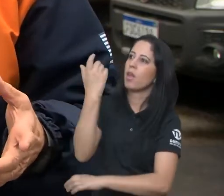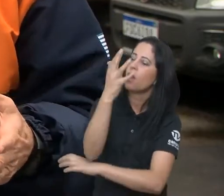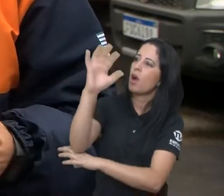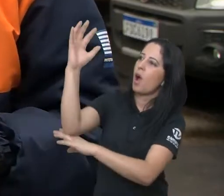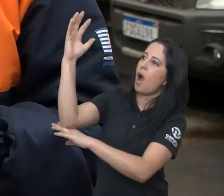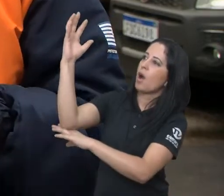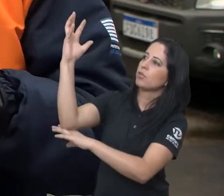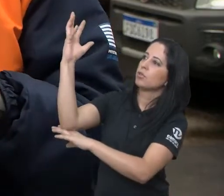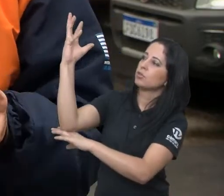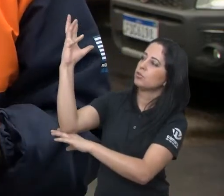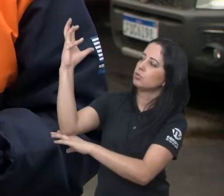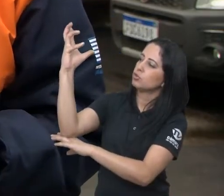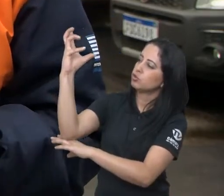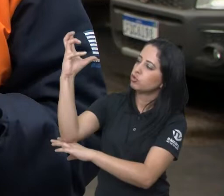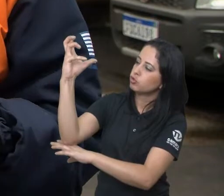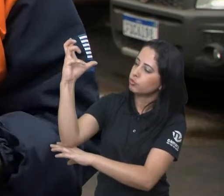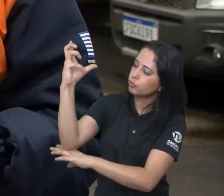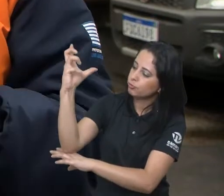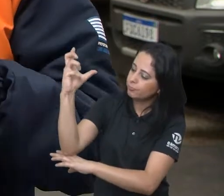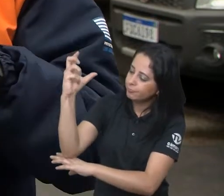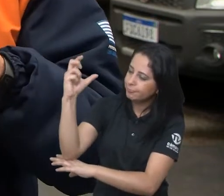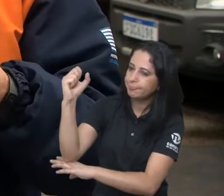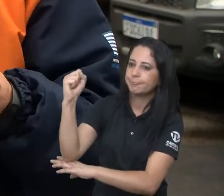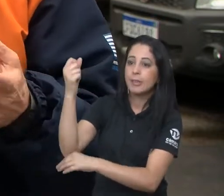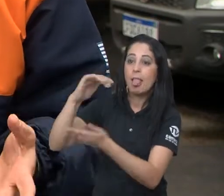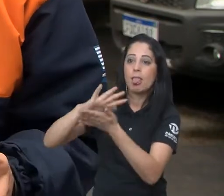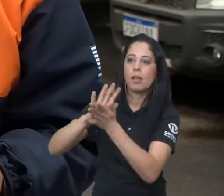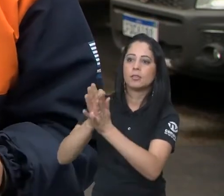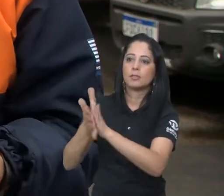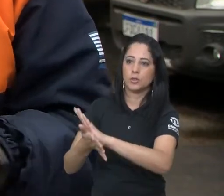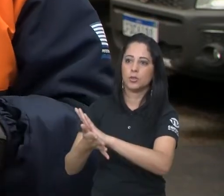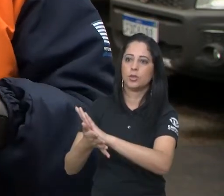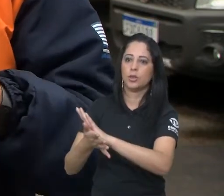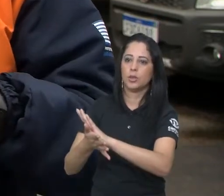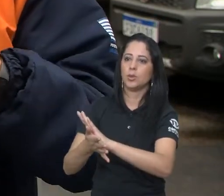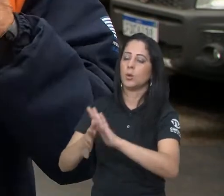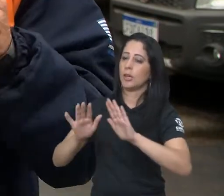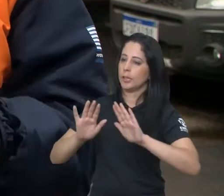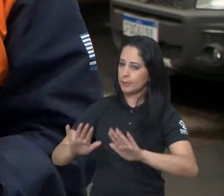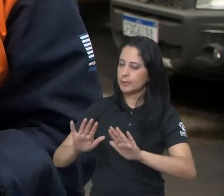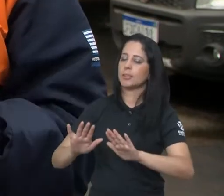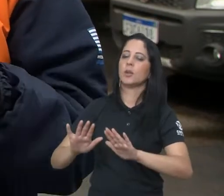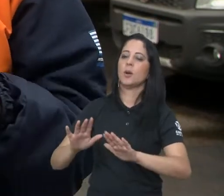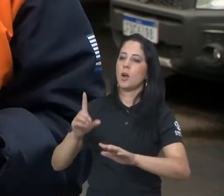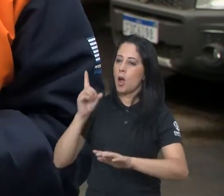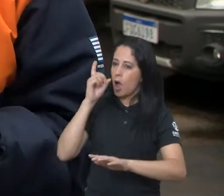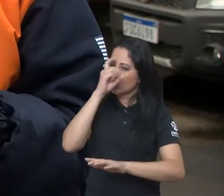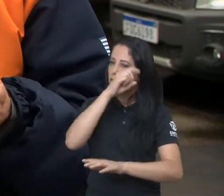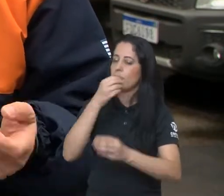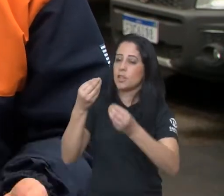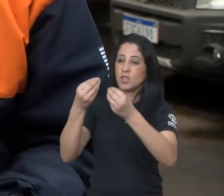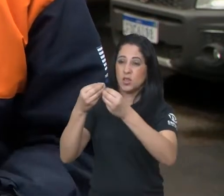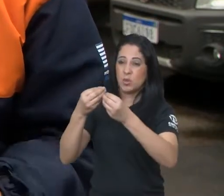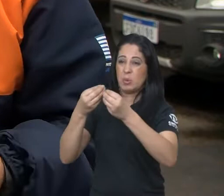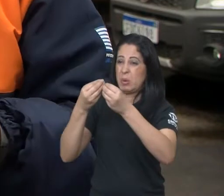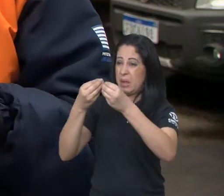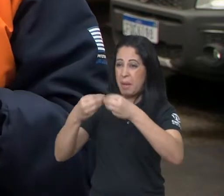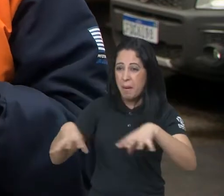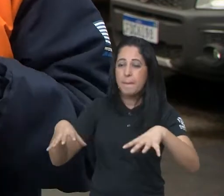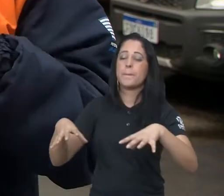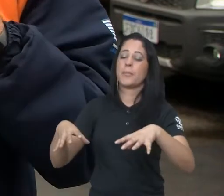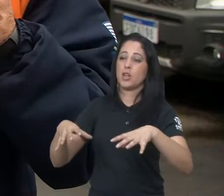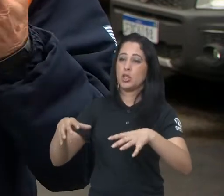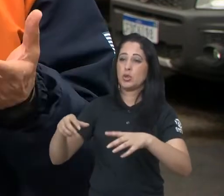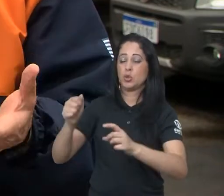15 anos estão ali sendo prejudicadas, sendo destruídas. Então é um retardo muito grande no reflorestamento,